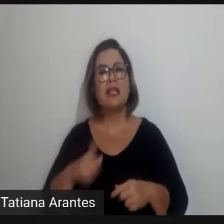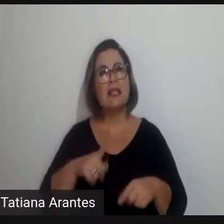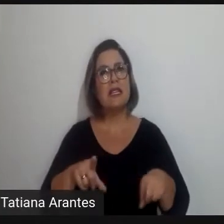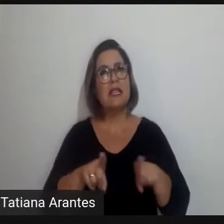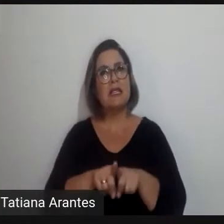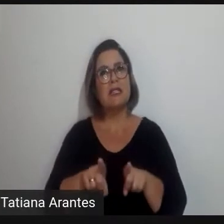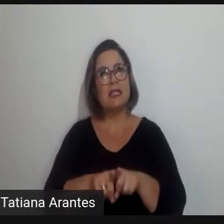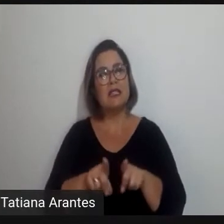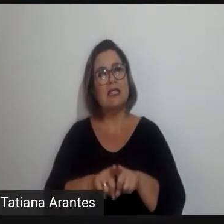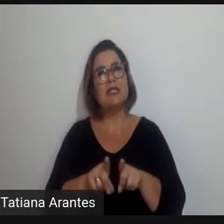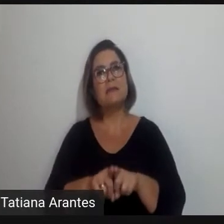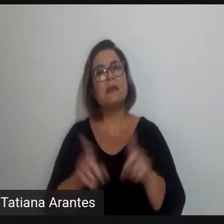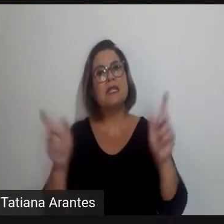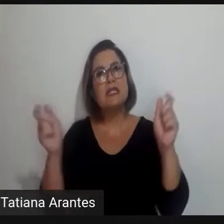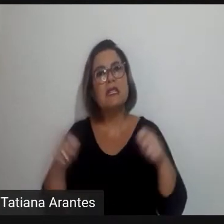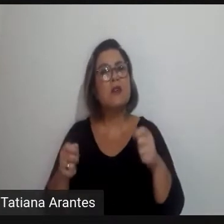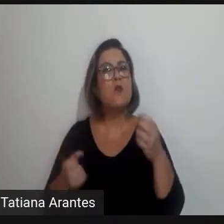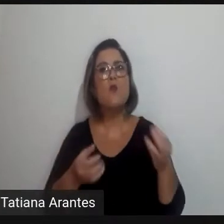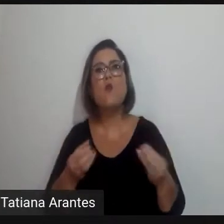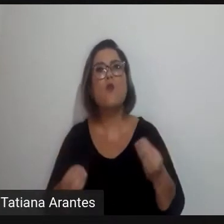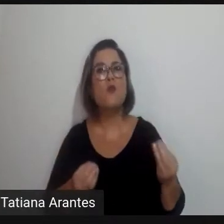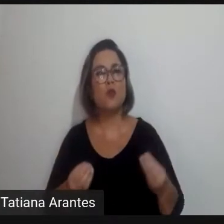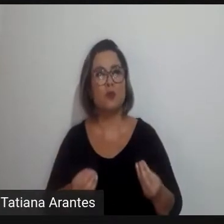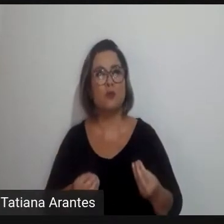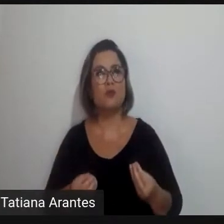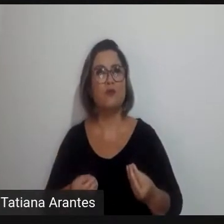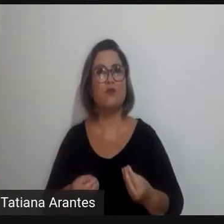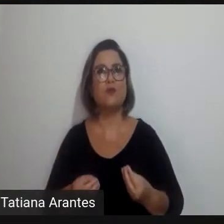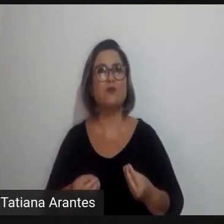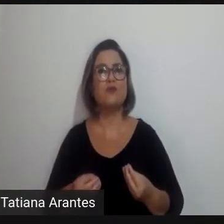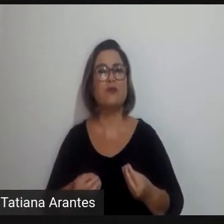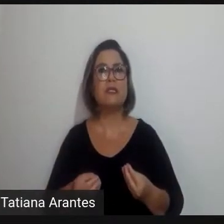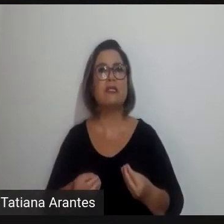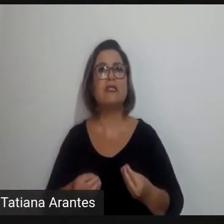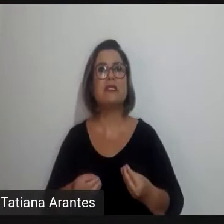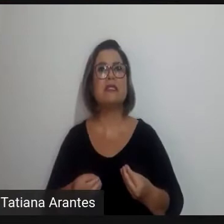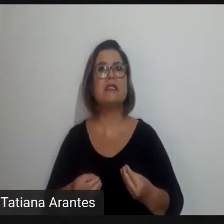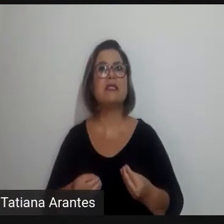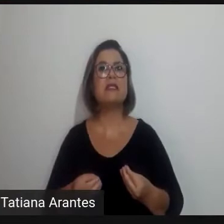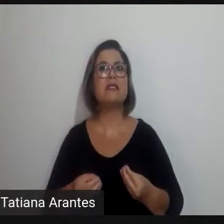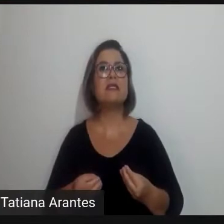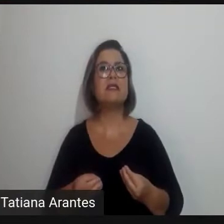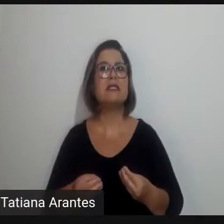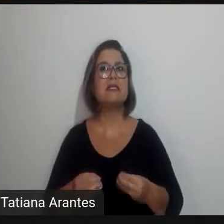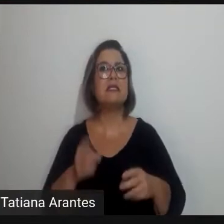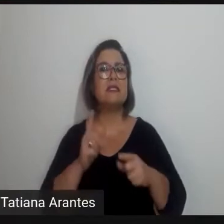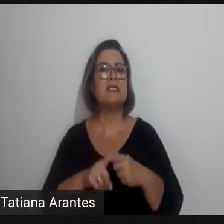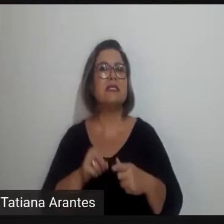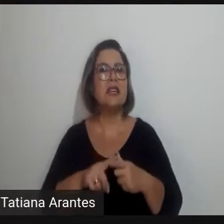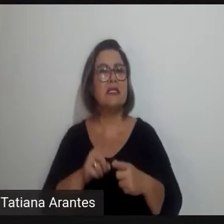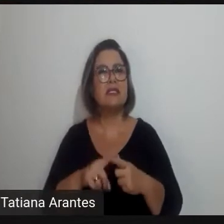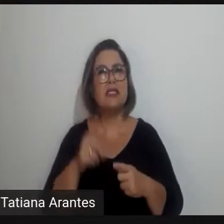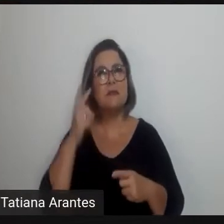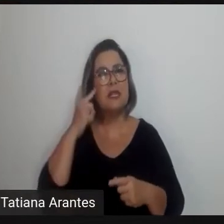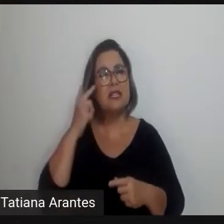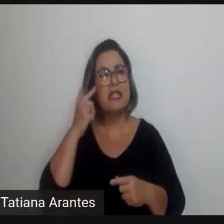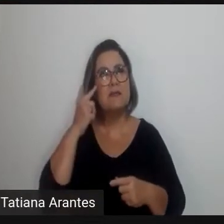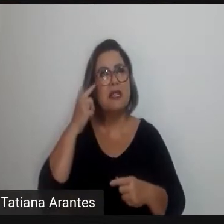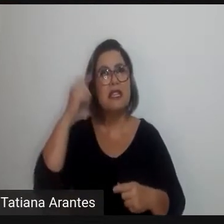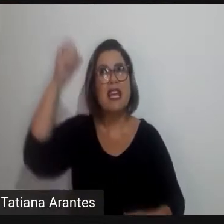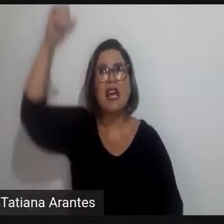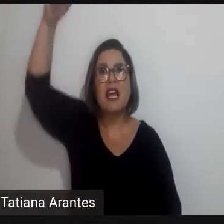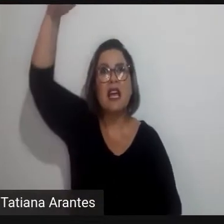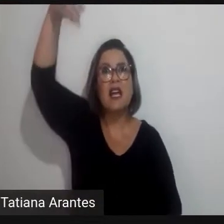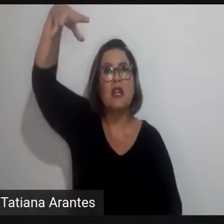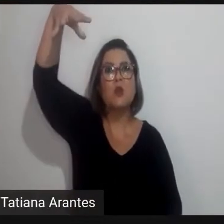do monitor, o ideal é que ele fique perpendicular à fonte luminosa. Aqui no meu caso, ele está